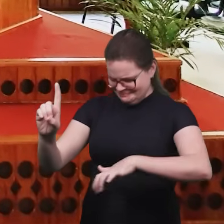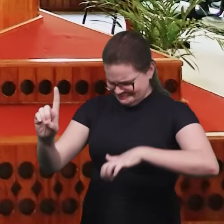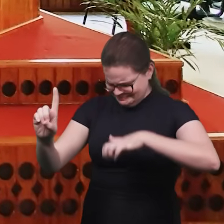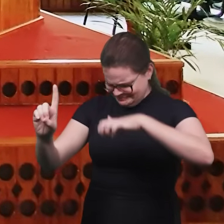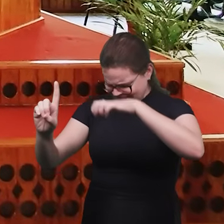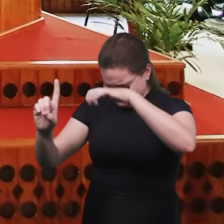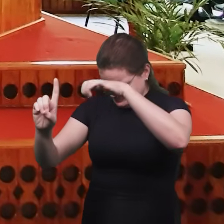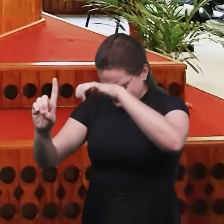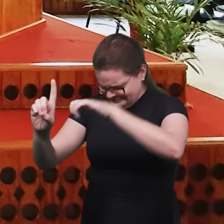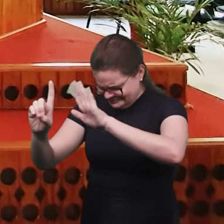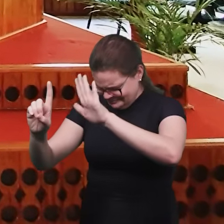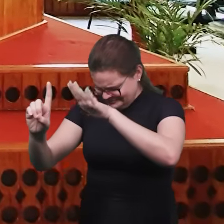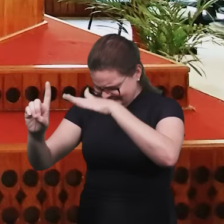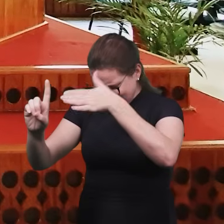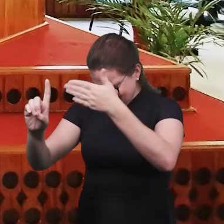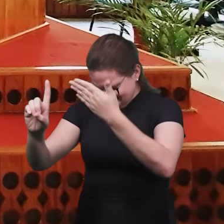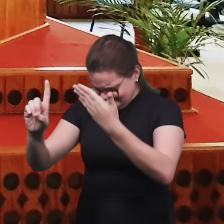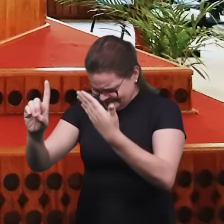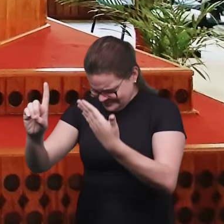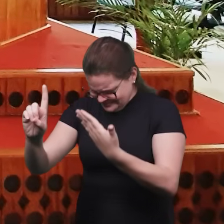dele nos